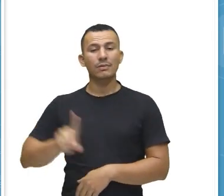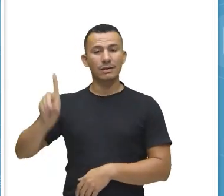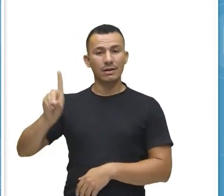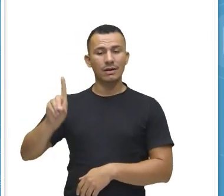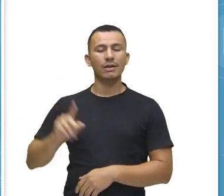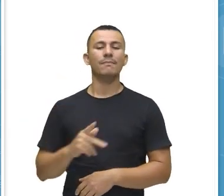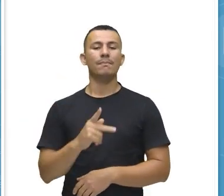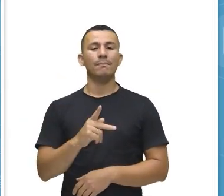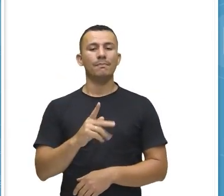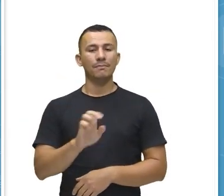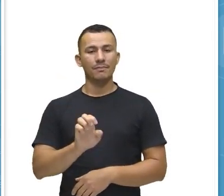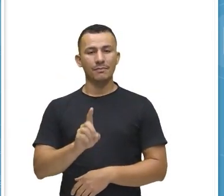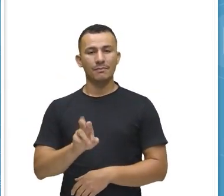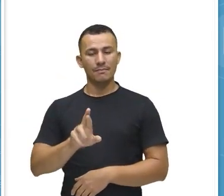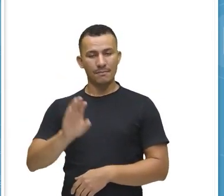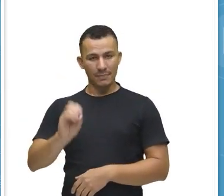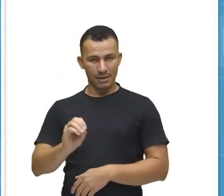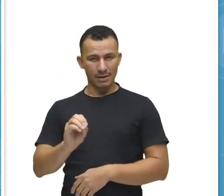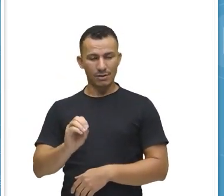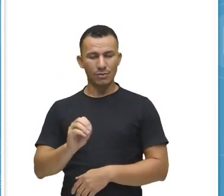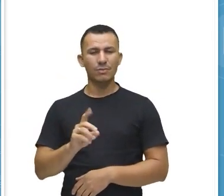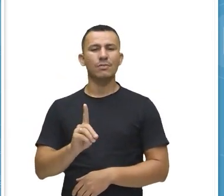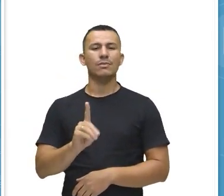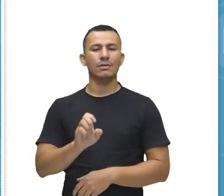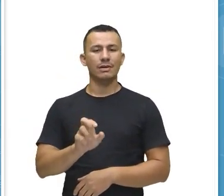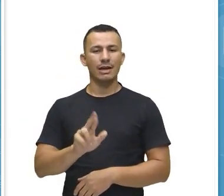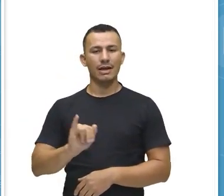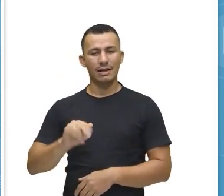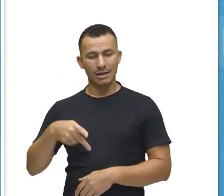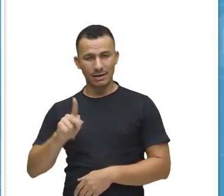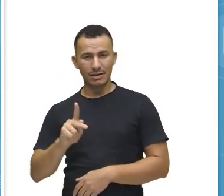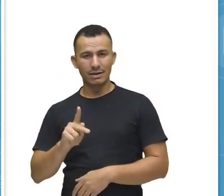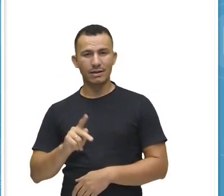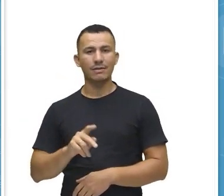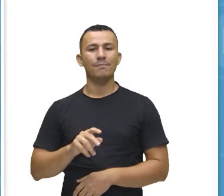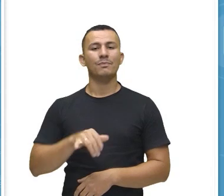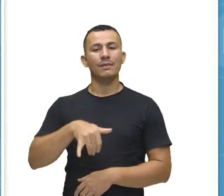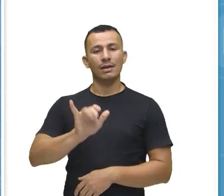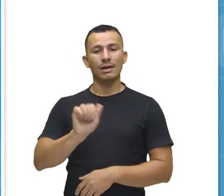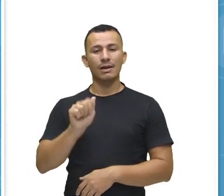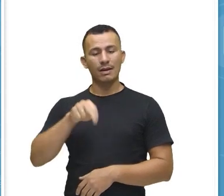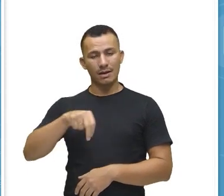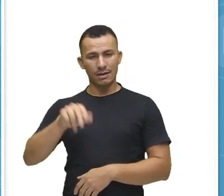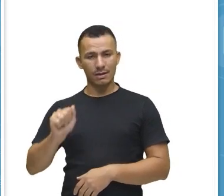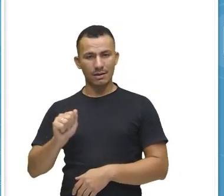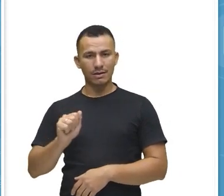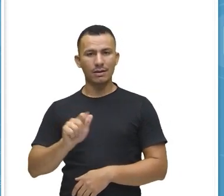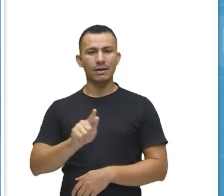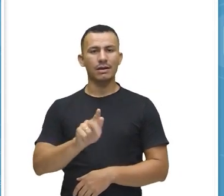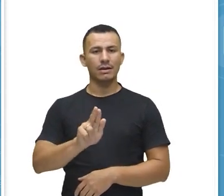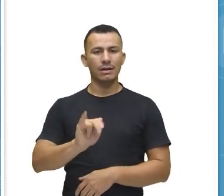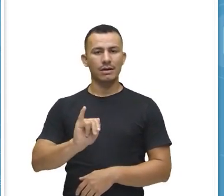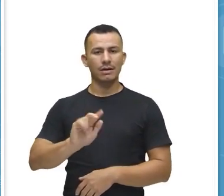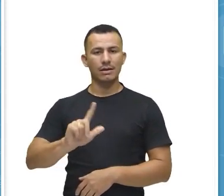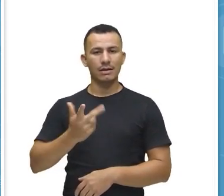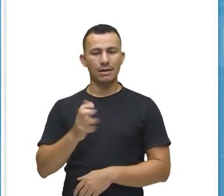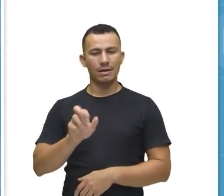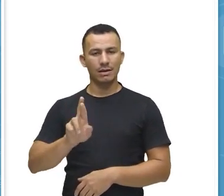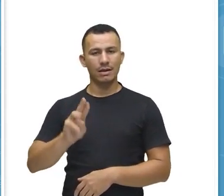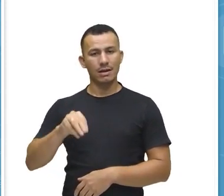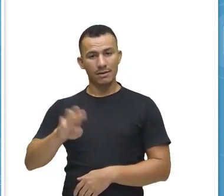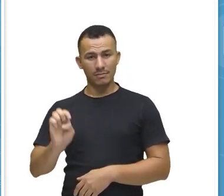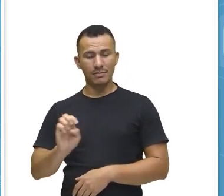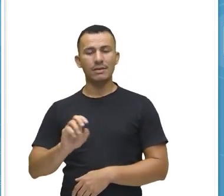D, Everton, Derek, quanta gente participando, a Iana, o Guilherme, todo mundo letra D, o Samuel,